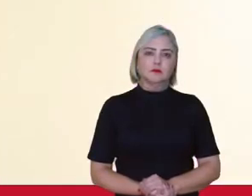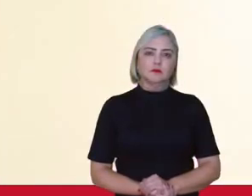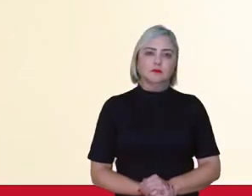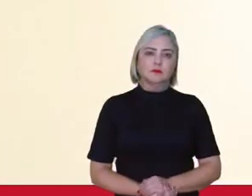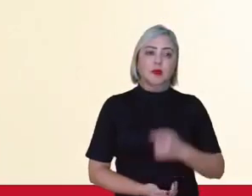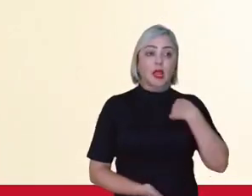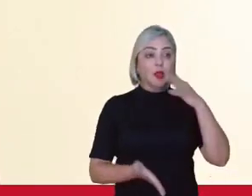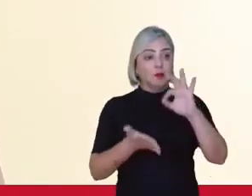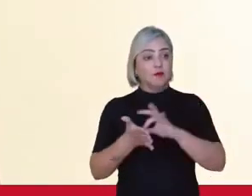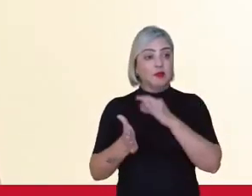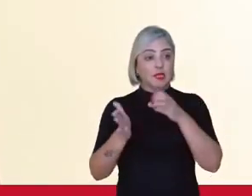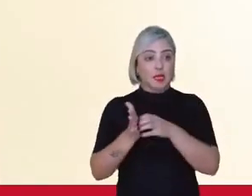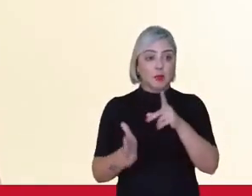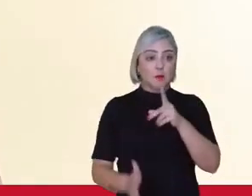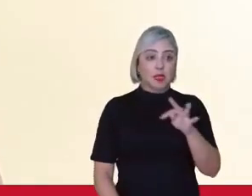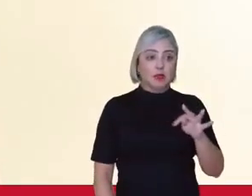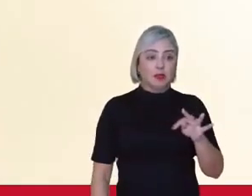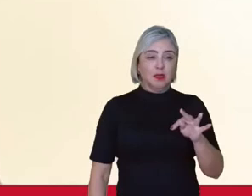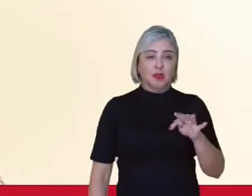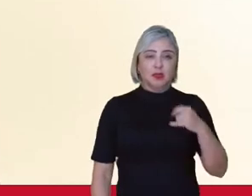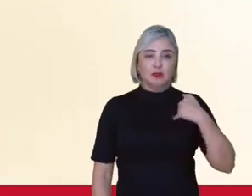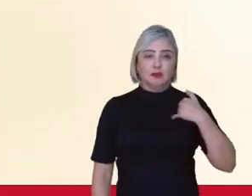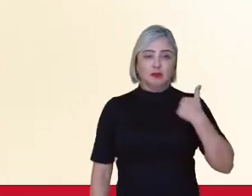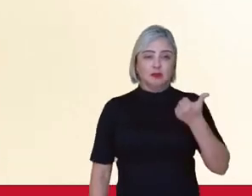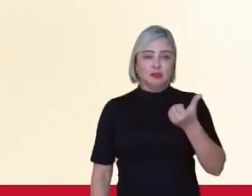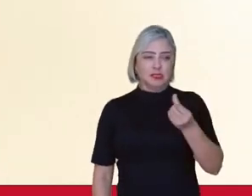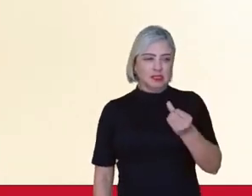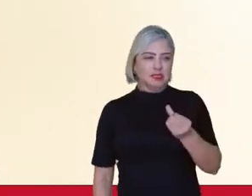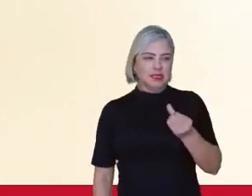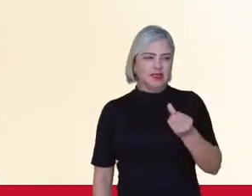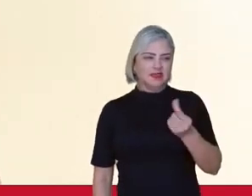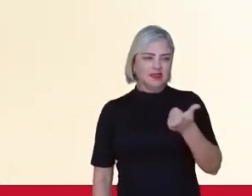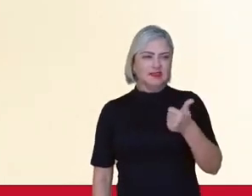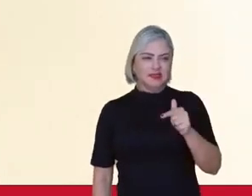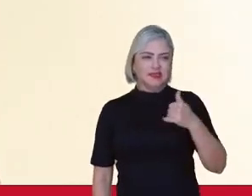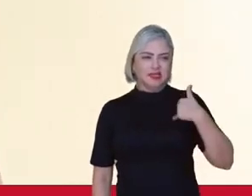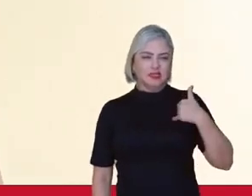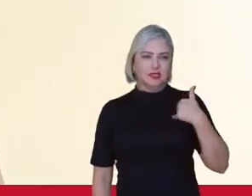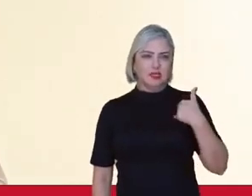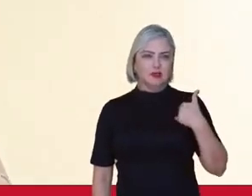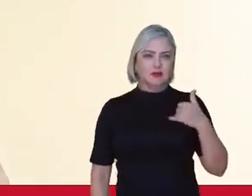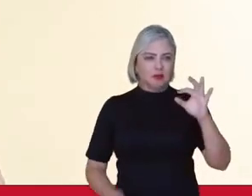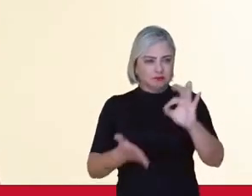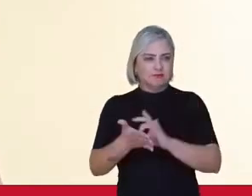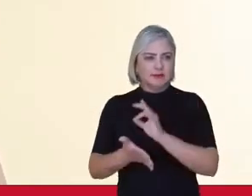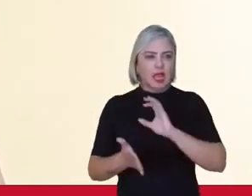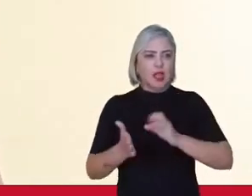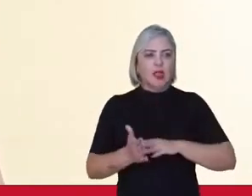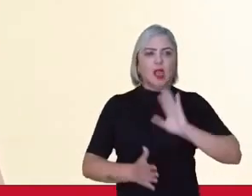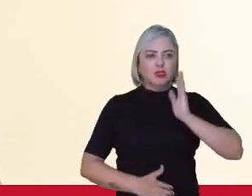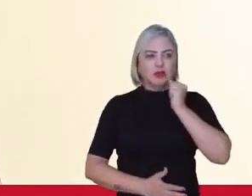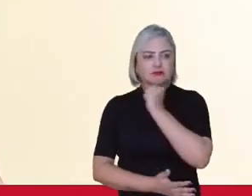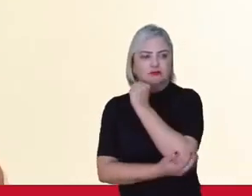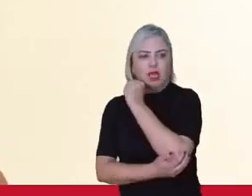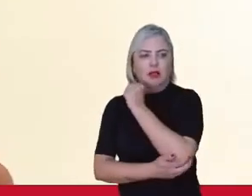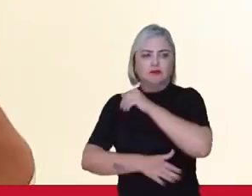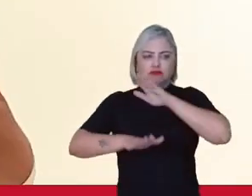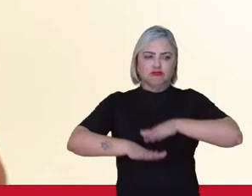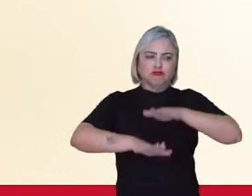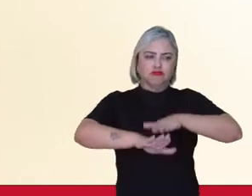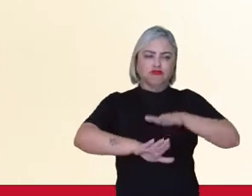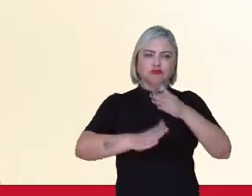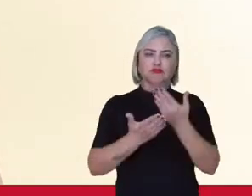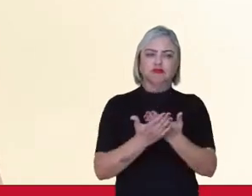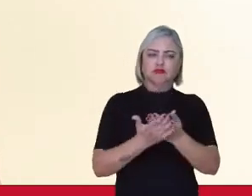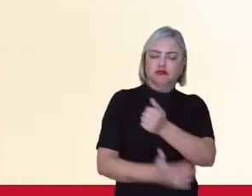Eu me filiei no PT, eu tinha 16 anos, 16, 17 anos, e eu já militava no movimento estudantil